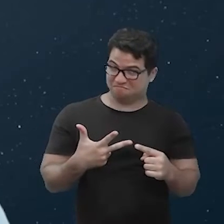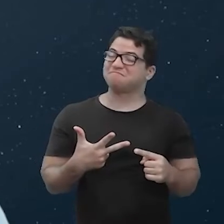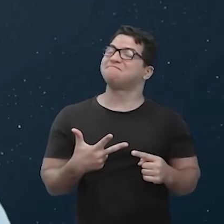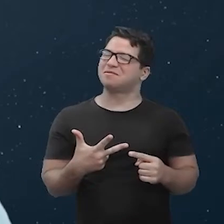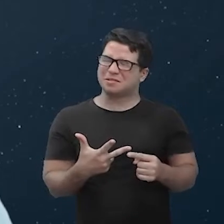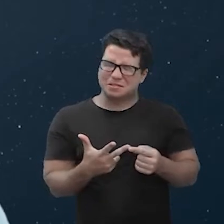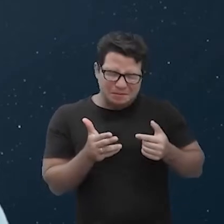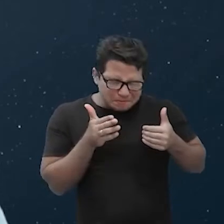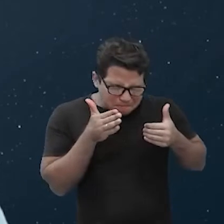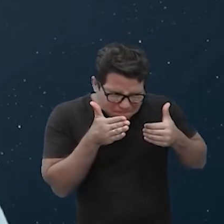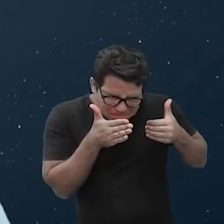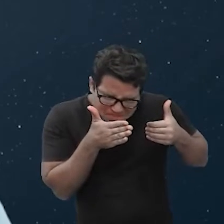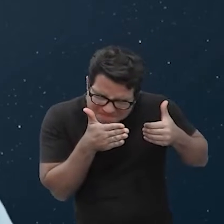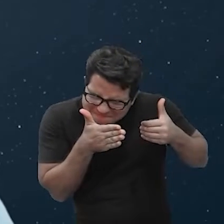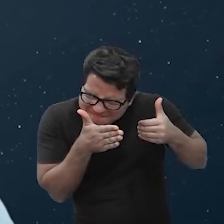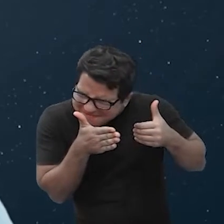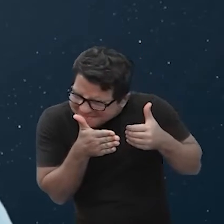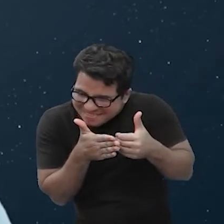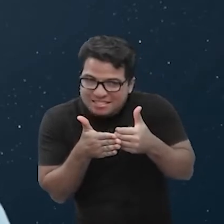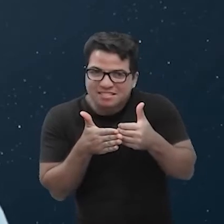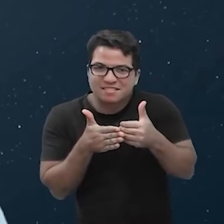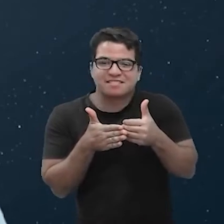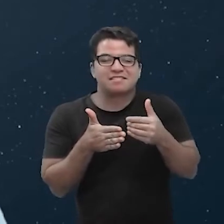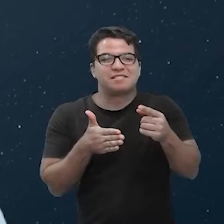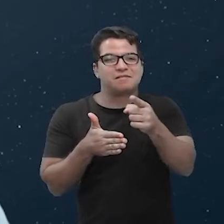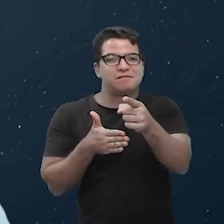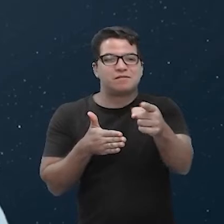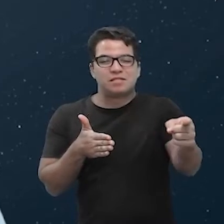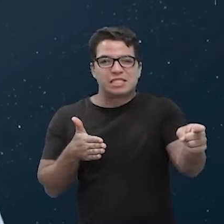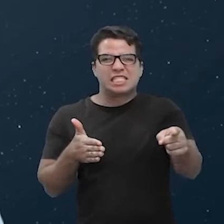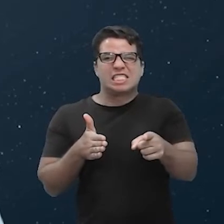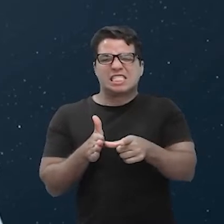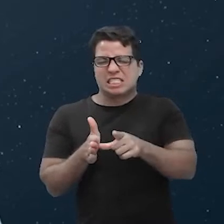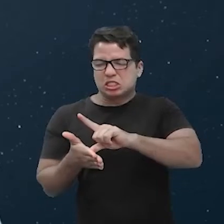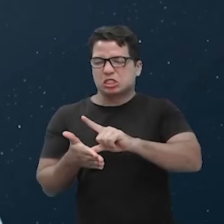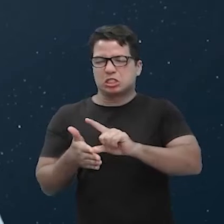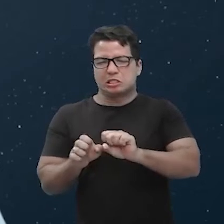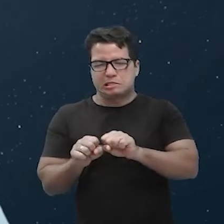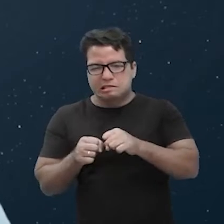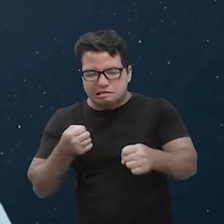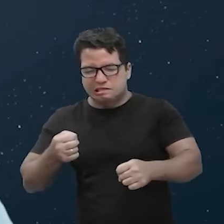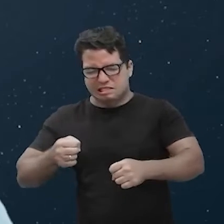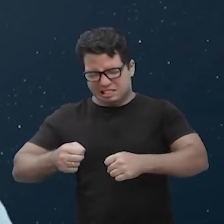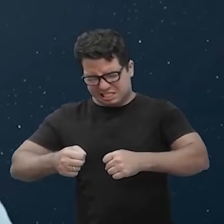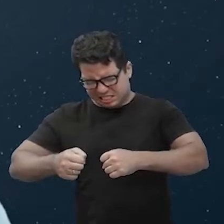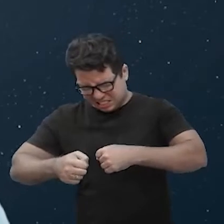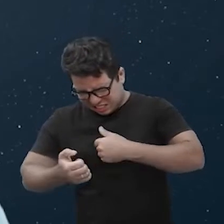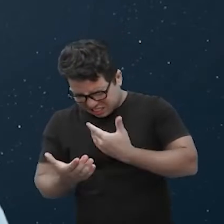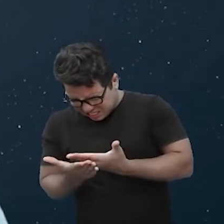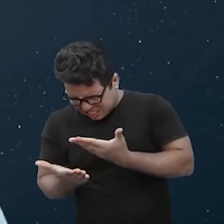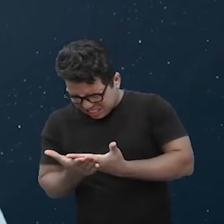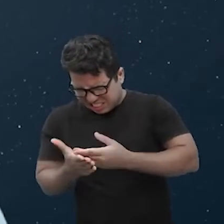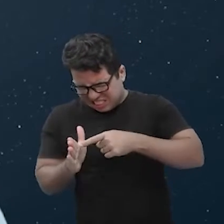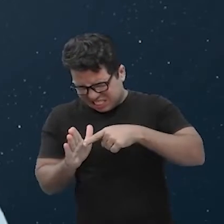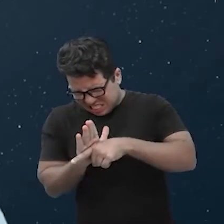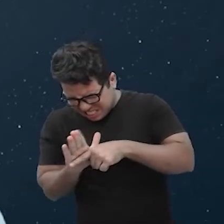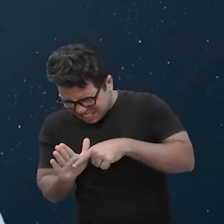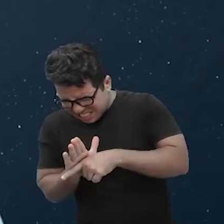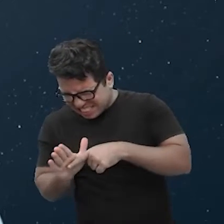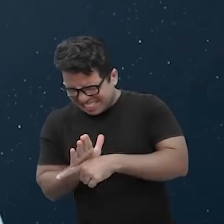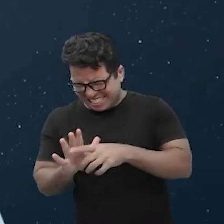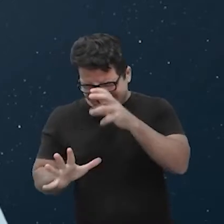pouco para você que se preparou ao longo desses quase 3 anos, né? Desde o primeiro ano de ensino médio, se preparando ali para o Enem,